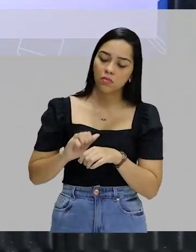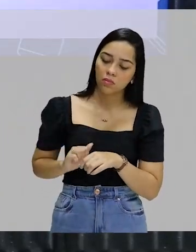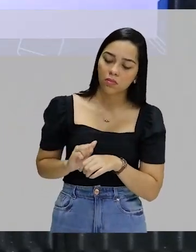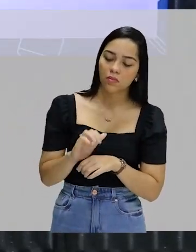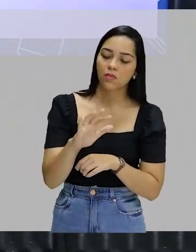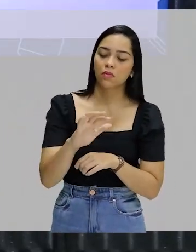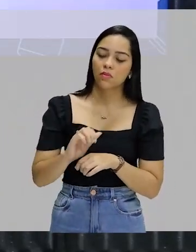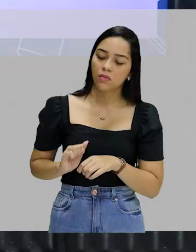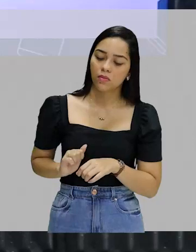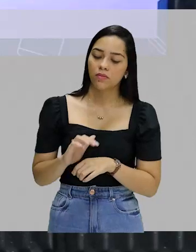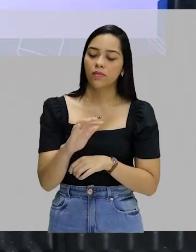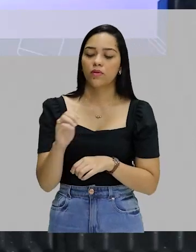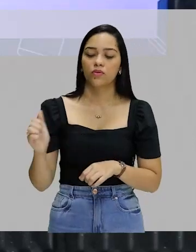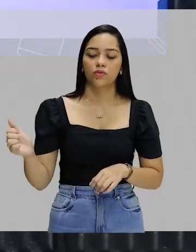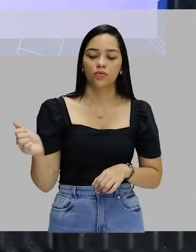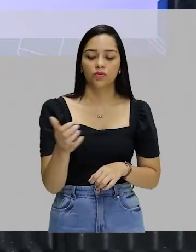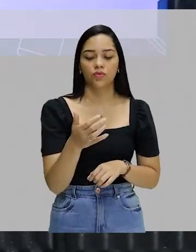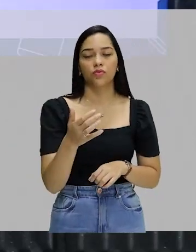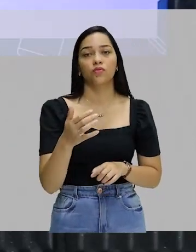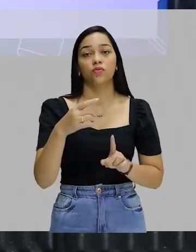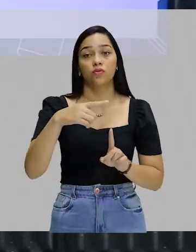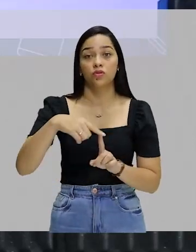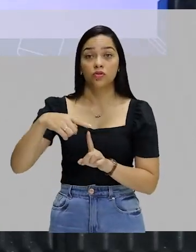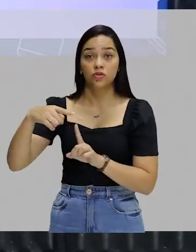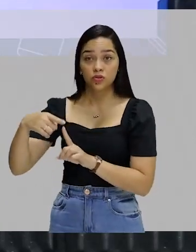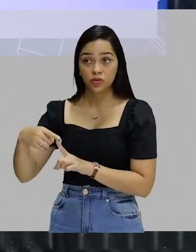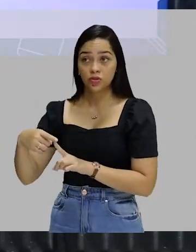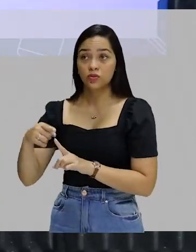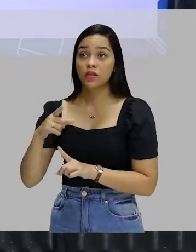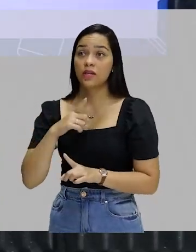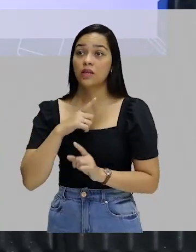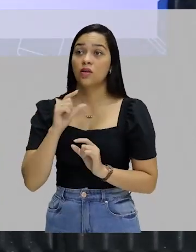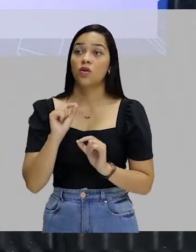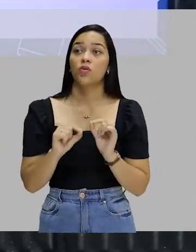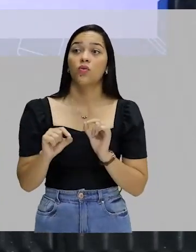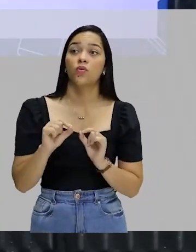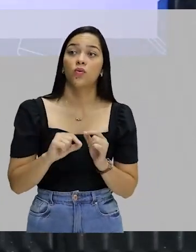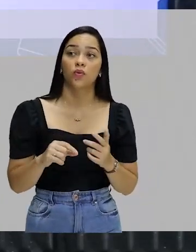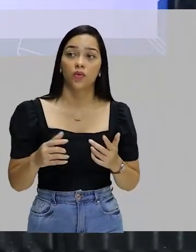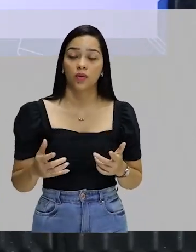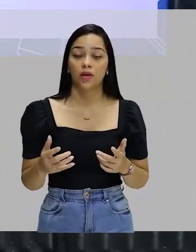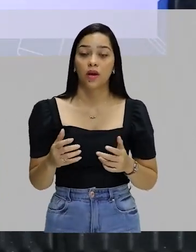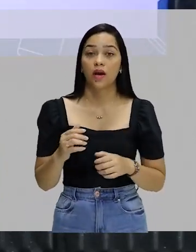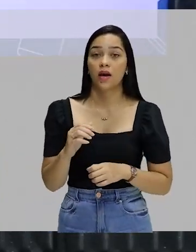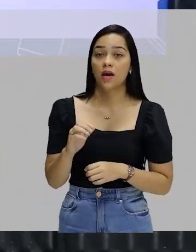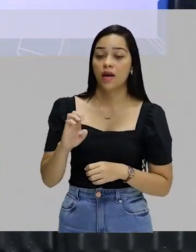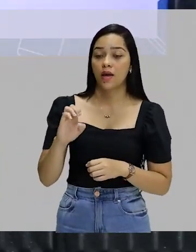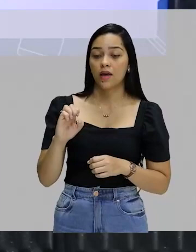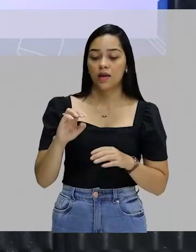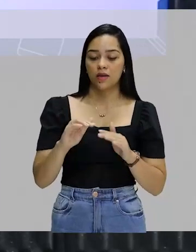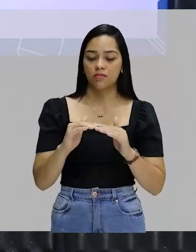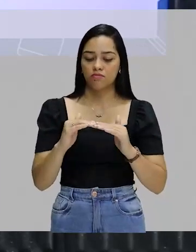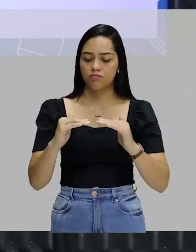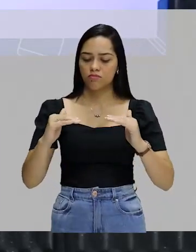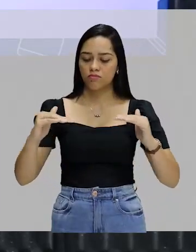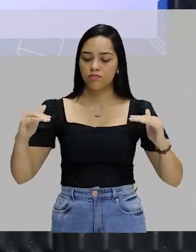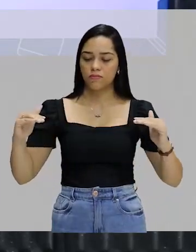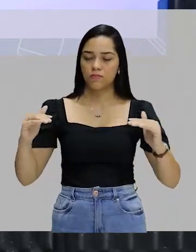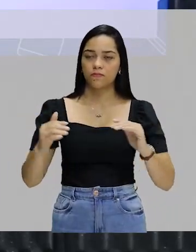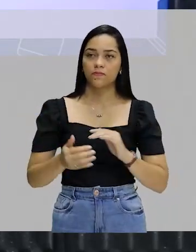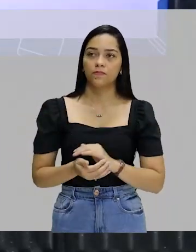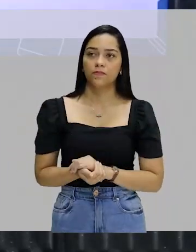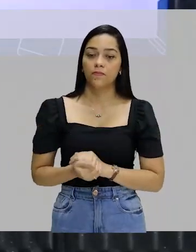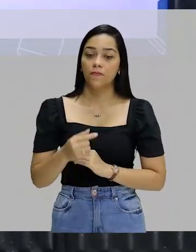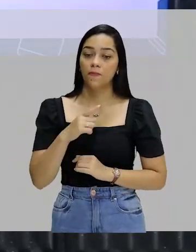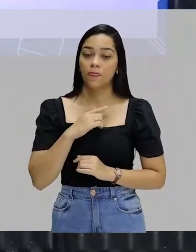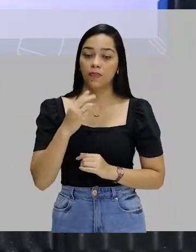e gerando novos elementos até atingir a sua estabilidade. Show? Nós